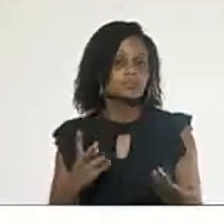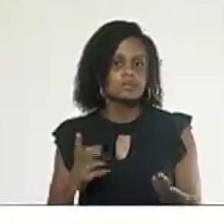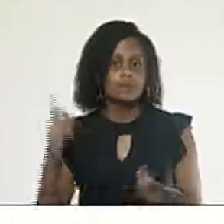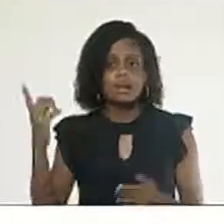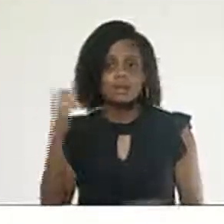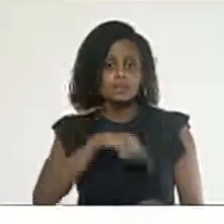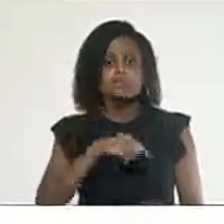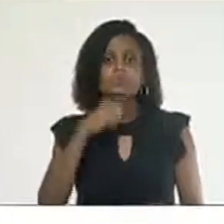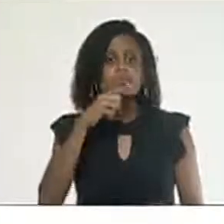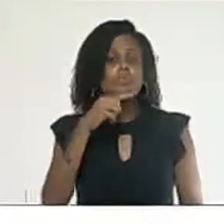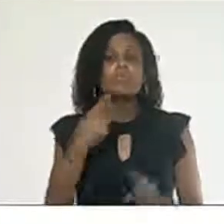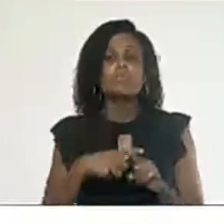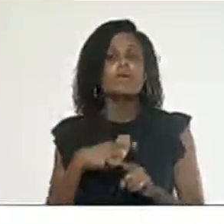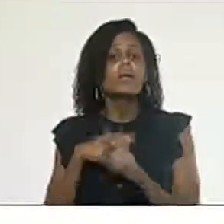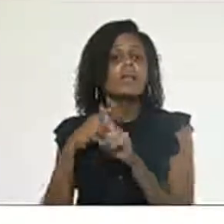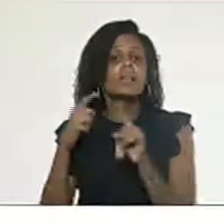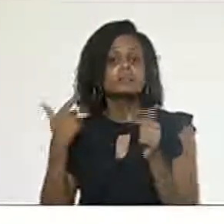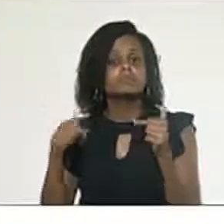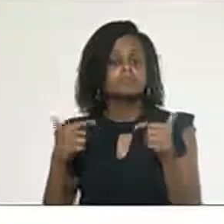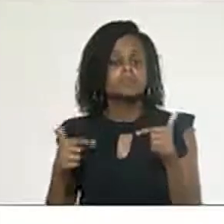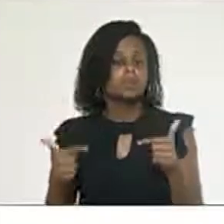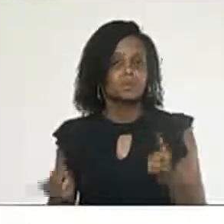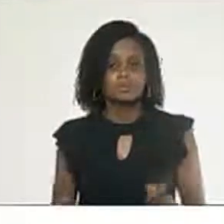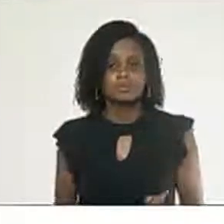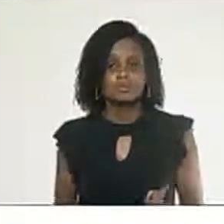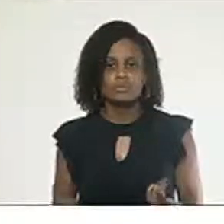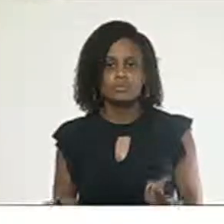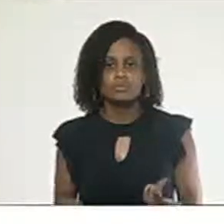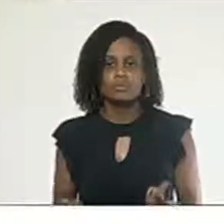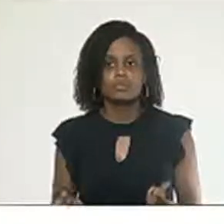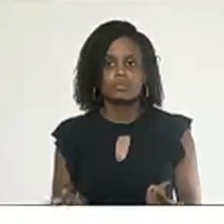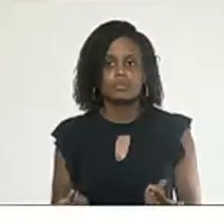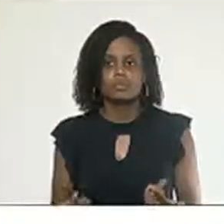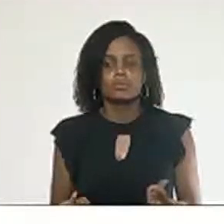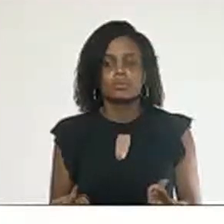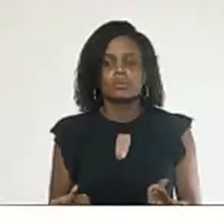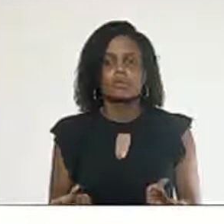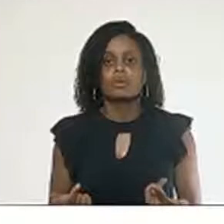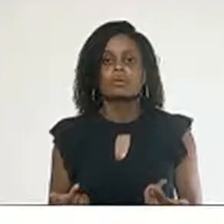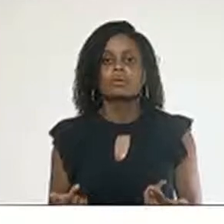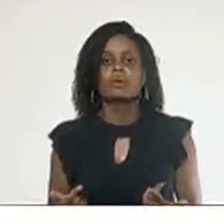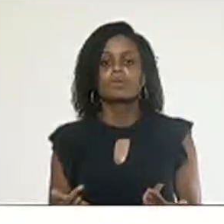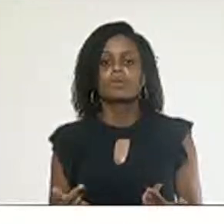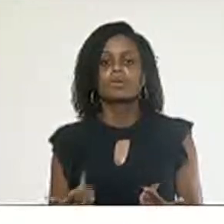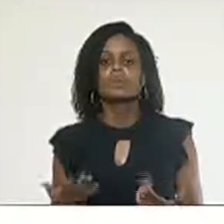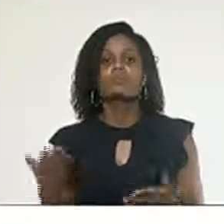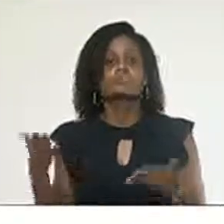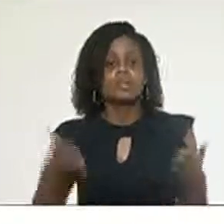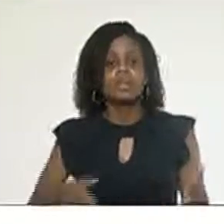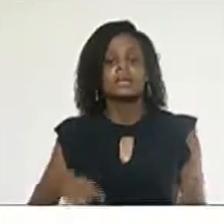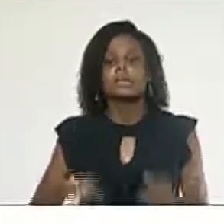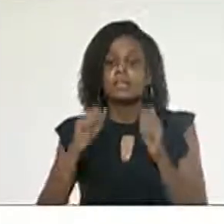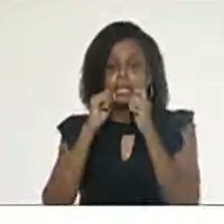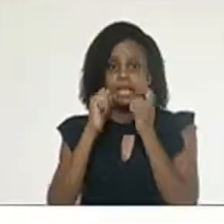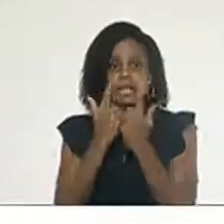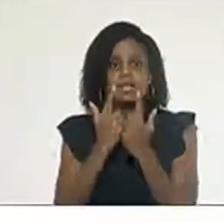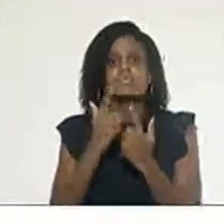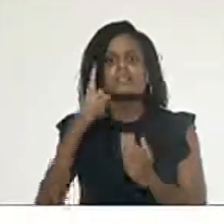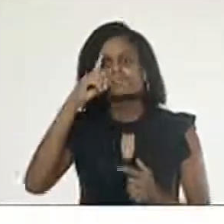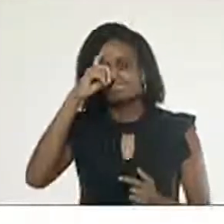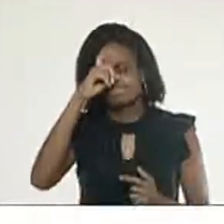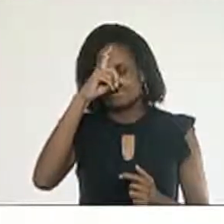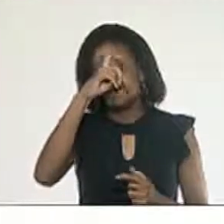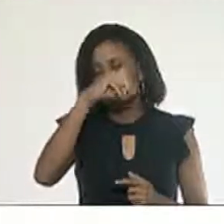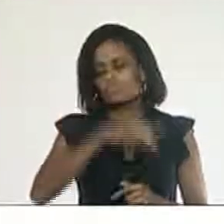tem condição porque ela está trabalhando, muitas vezes na informalidade. Então, chegar até essa casa é outro